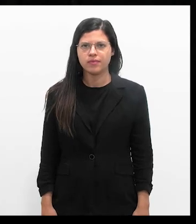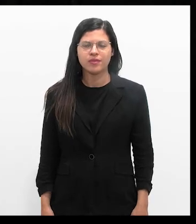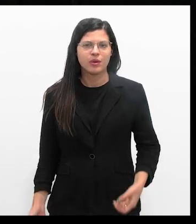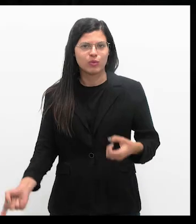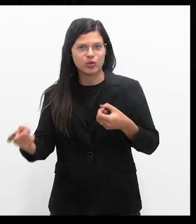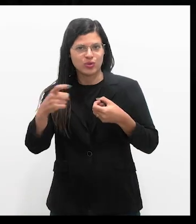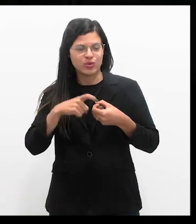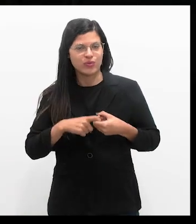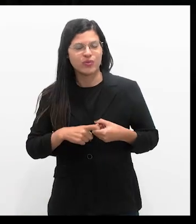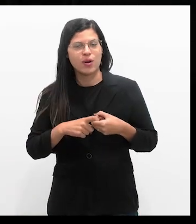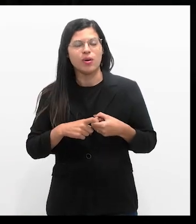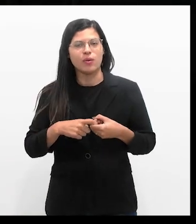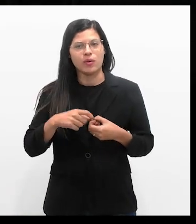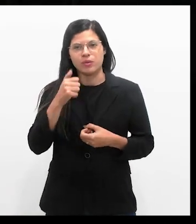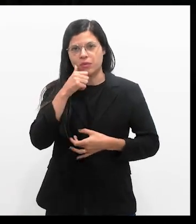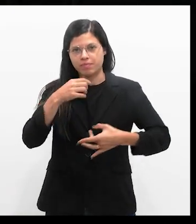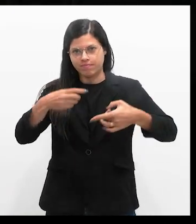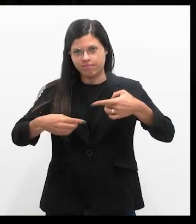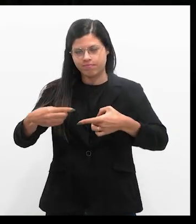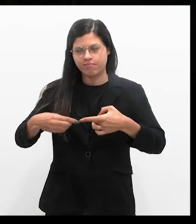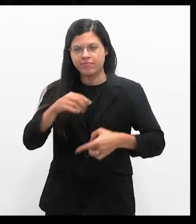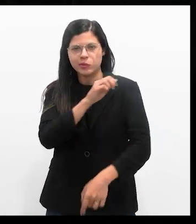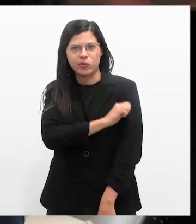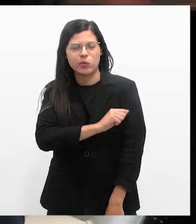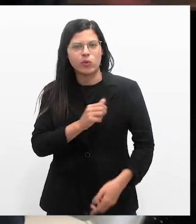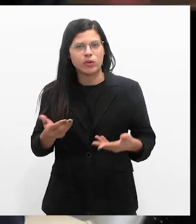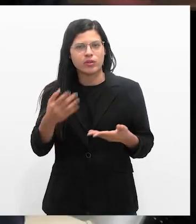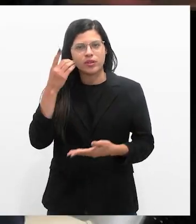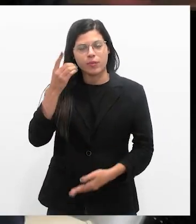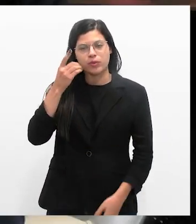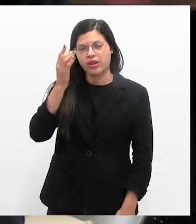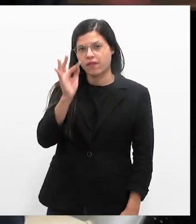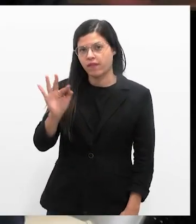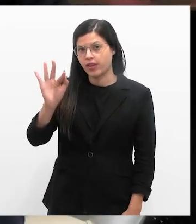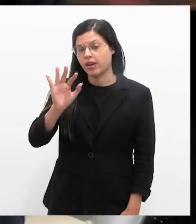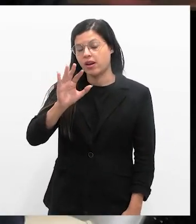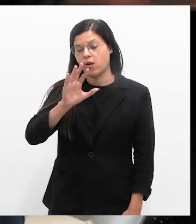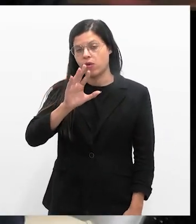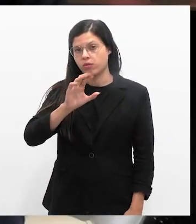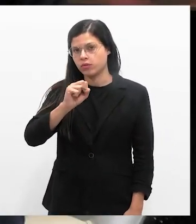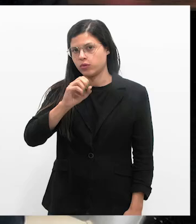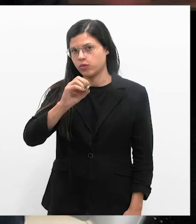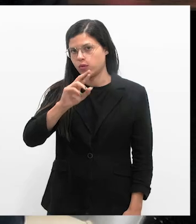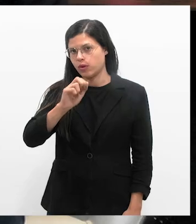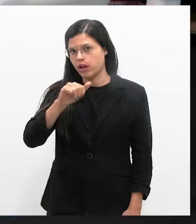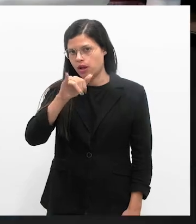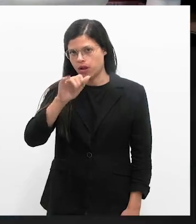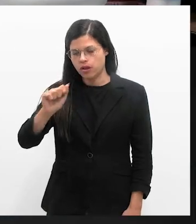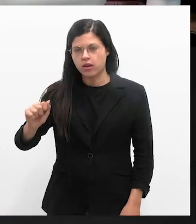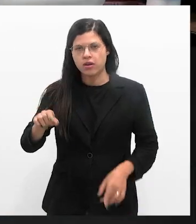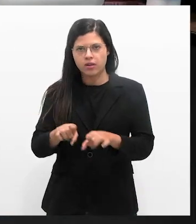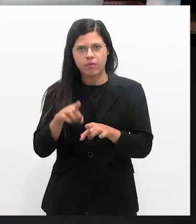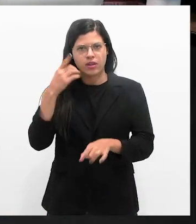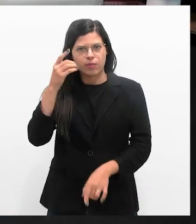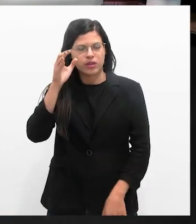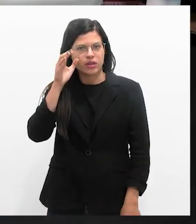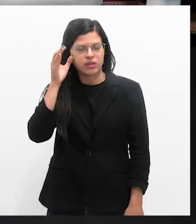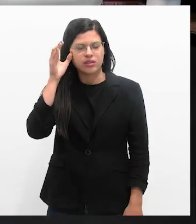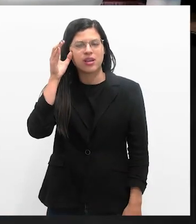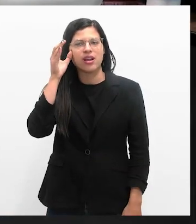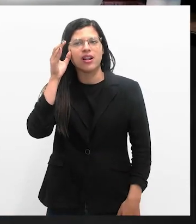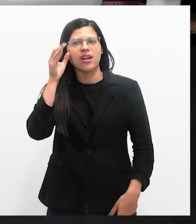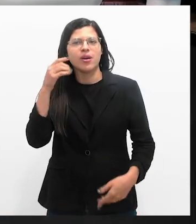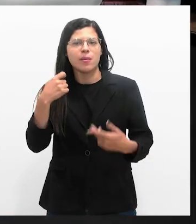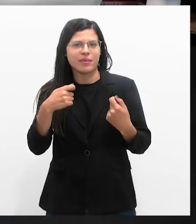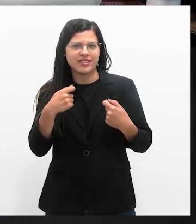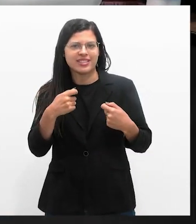Estamos de volta com Elas Pautam RJ, hoje com a deputada federal Soraya Santos e a deputada estadual Célia Jordão. Deputada Soraya, eu tive que lhe interromper,